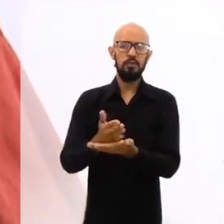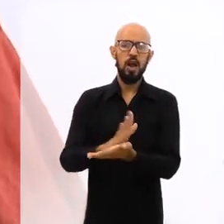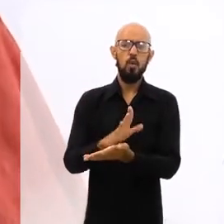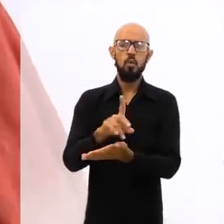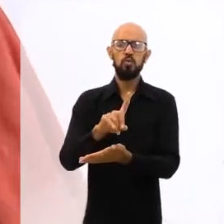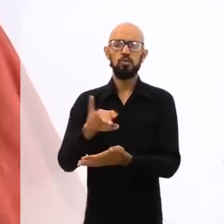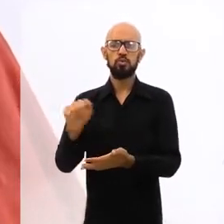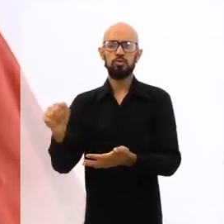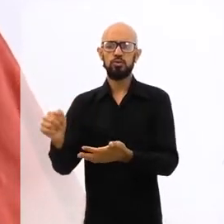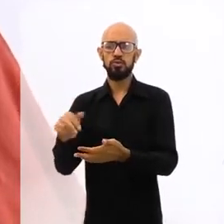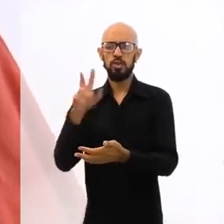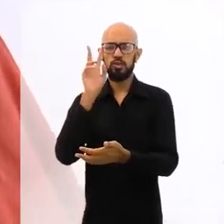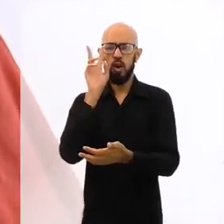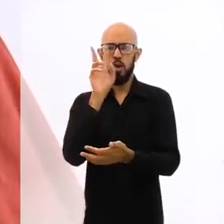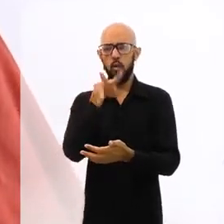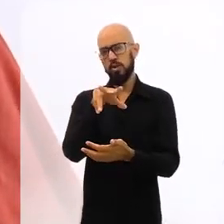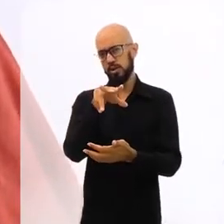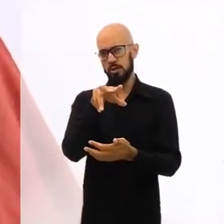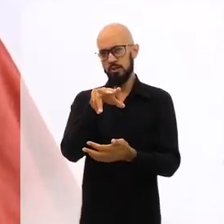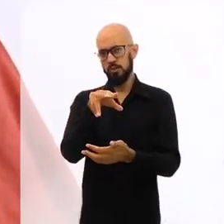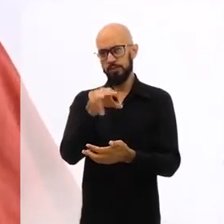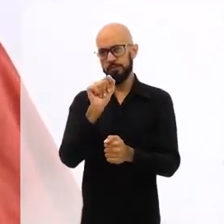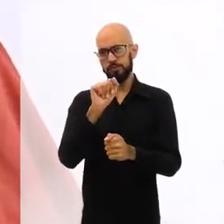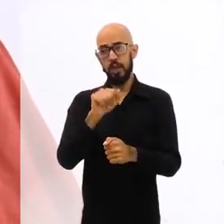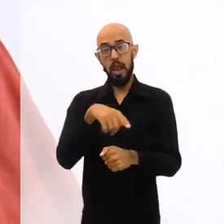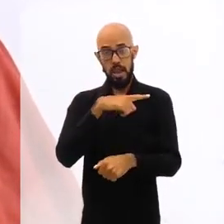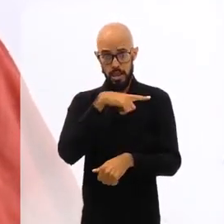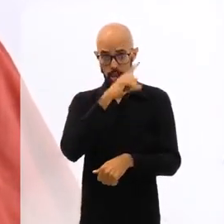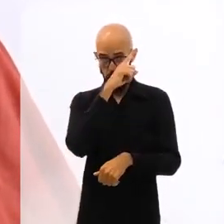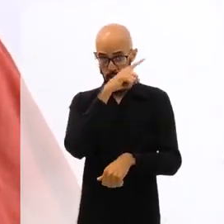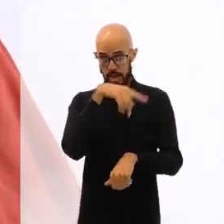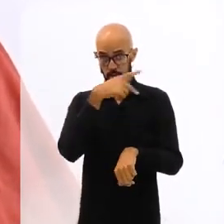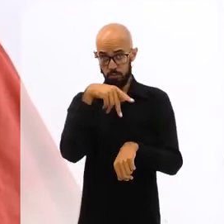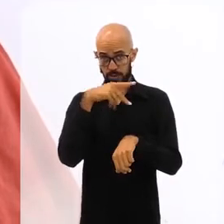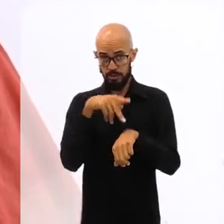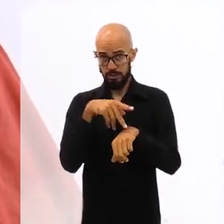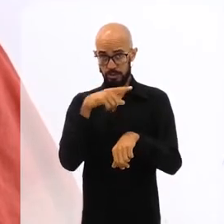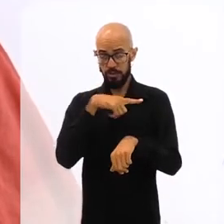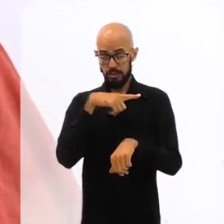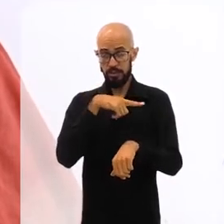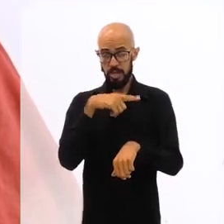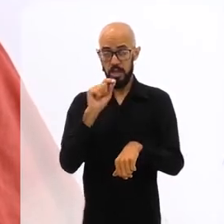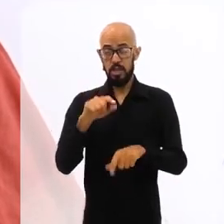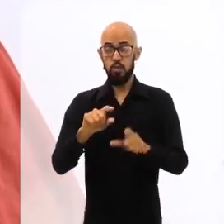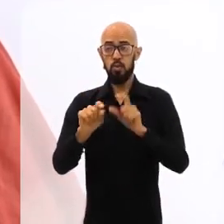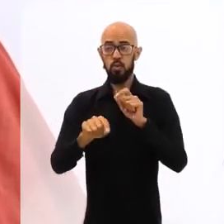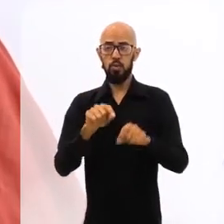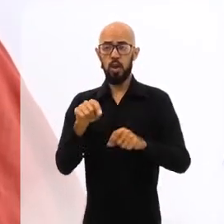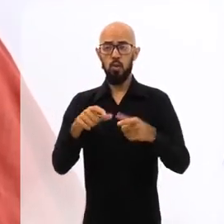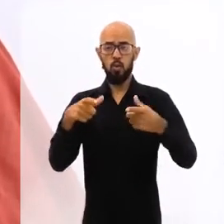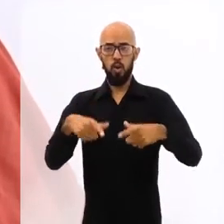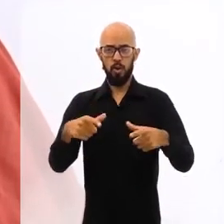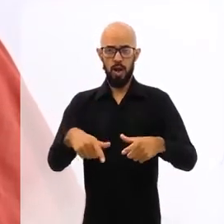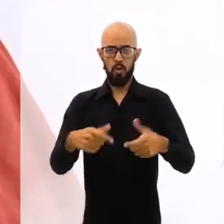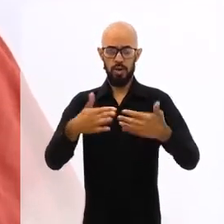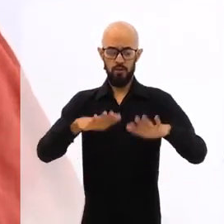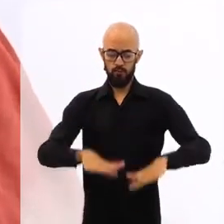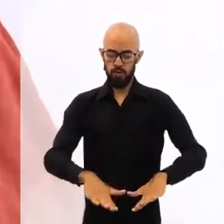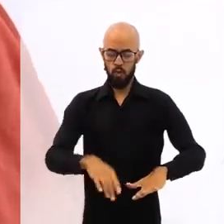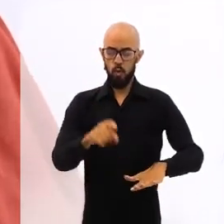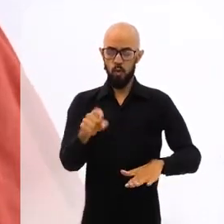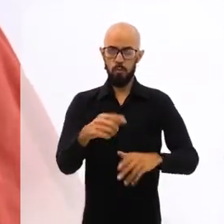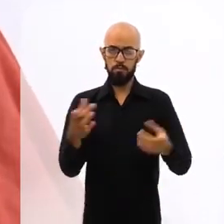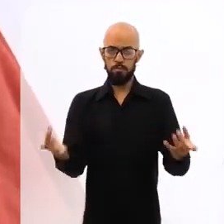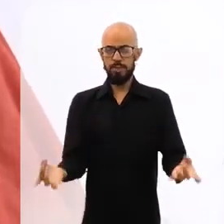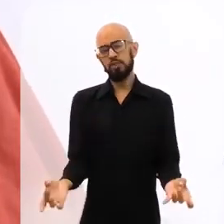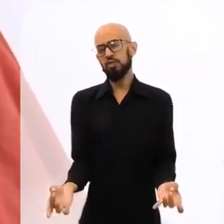dias apenas olhando. Inclusive, lá em Bodh Gaya tem uma estupa que mostra o local onde ele ficou meditando